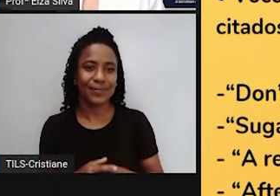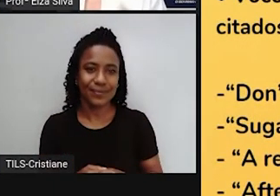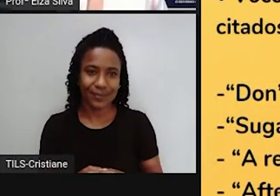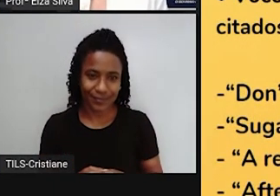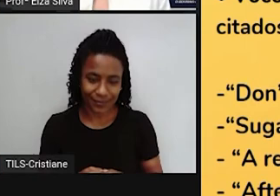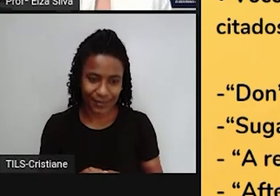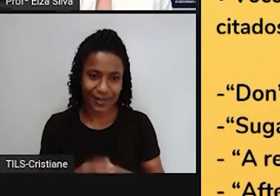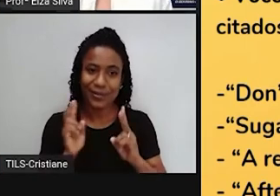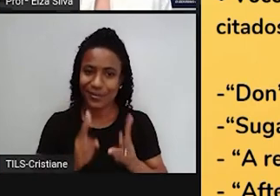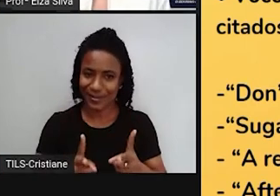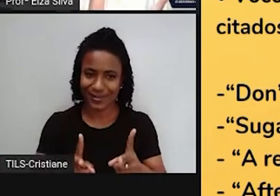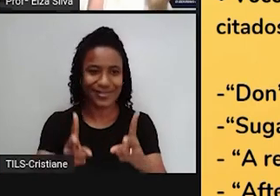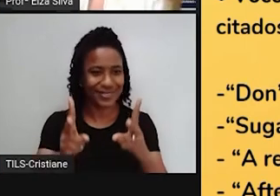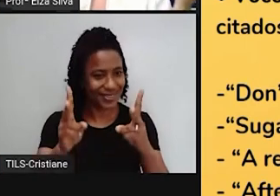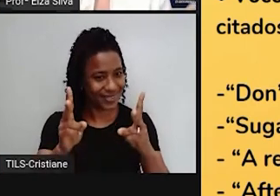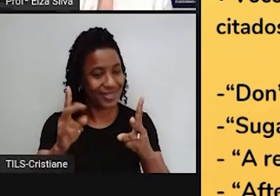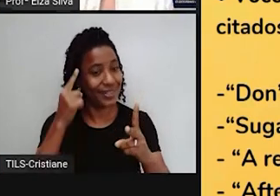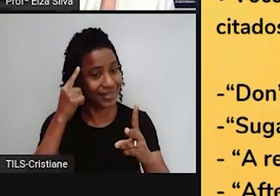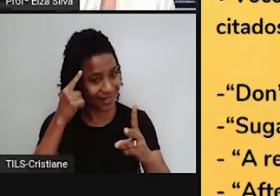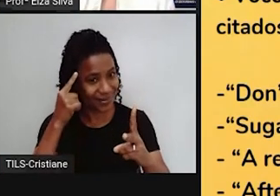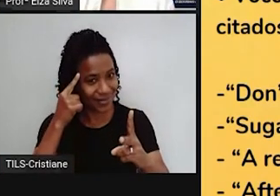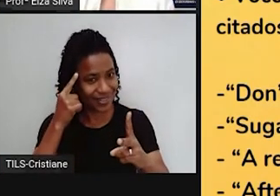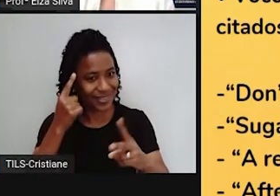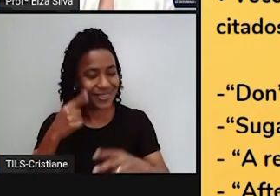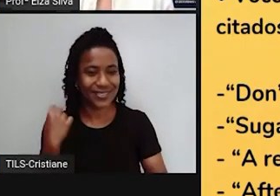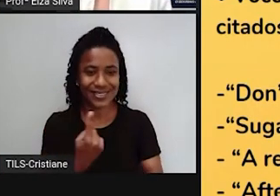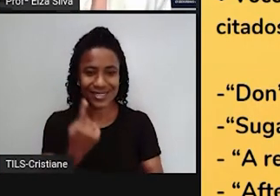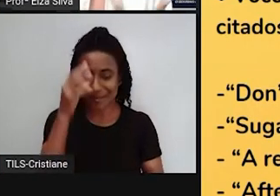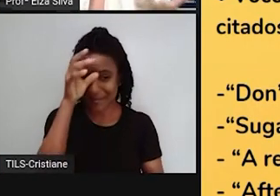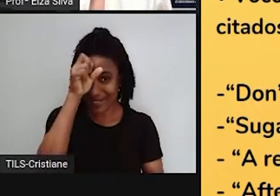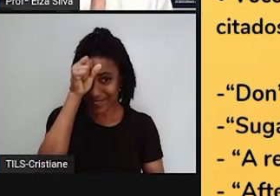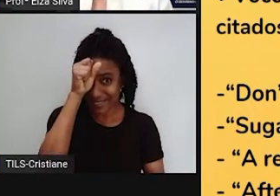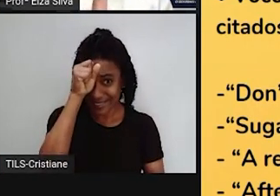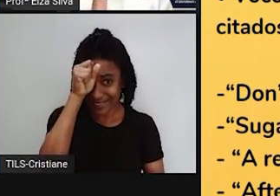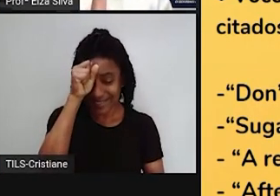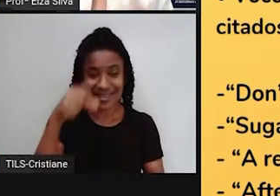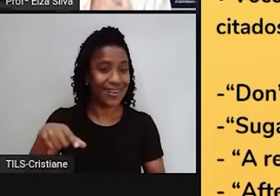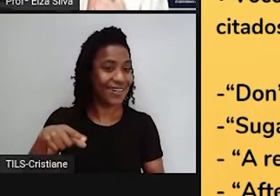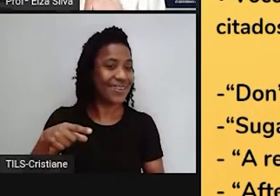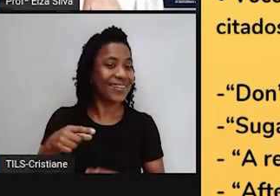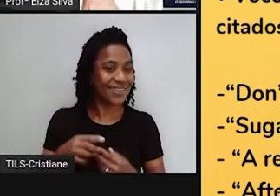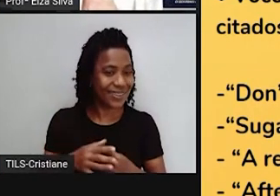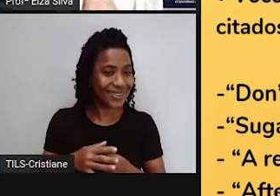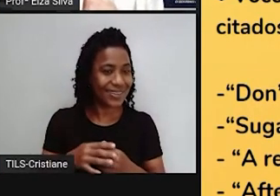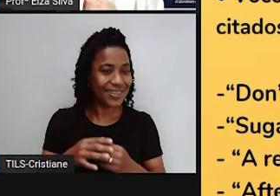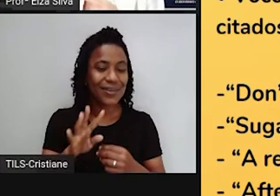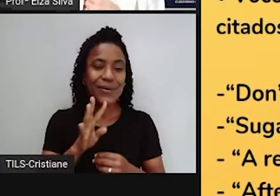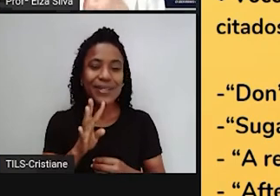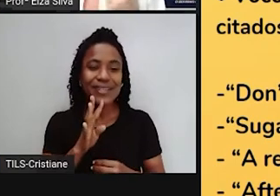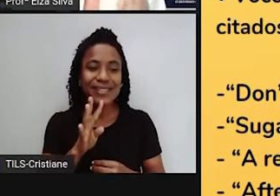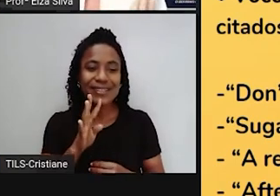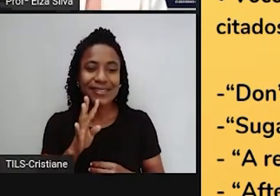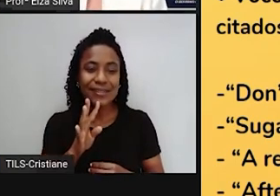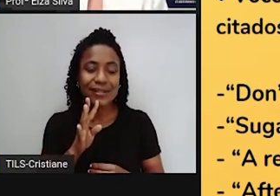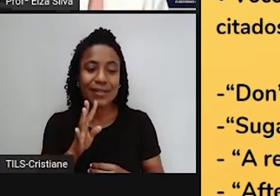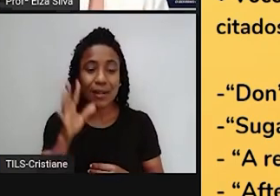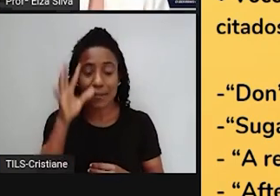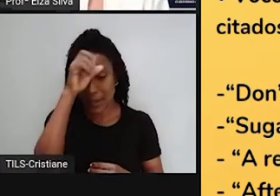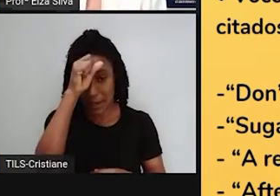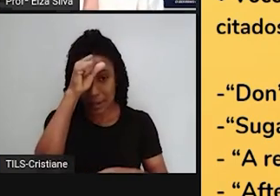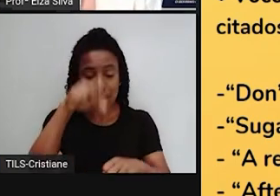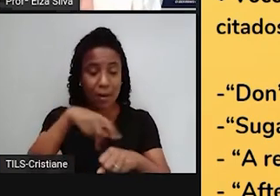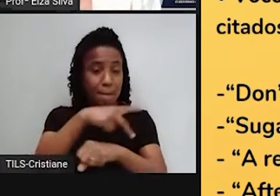dando continuidade, né, aquele debate inicial da nossa aula, a gente vai ampliar um pouquinho mais nossos conhecimentos sobre os